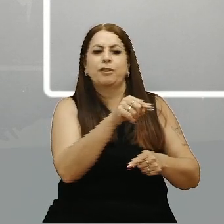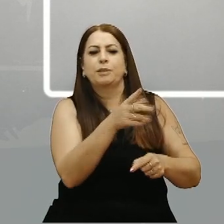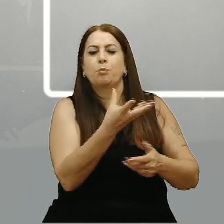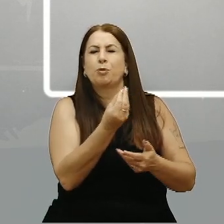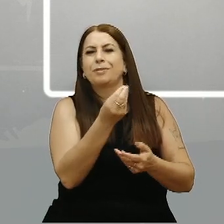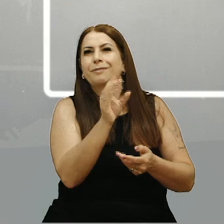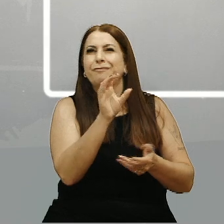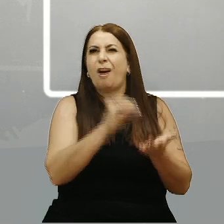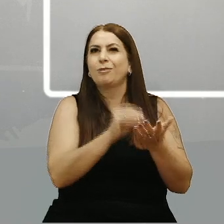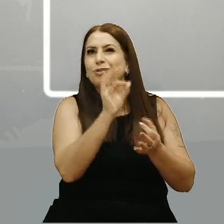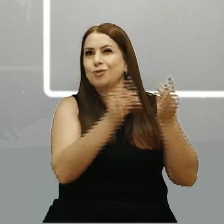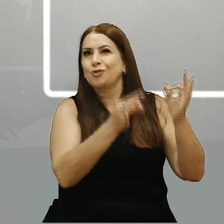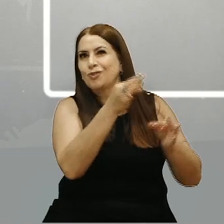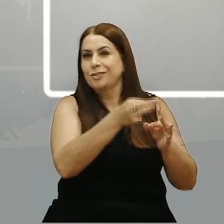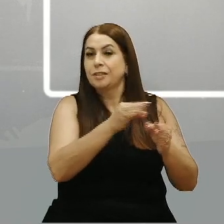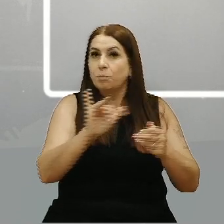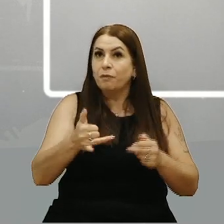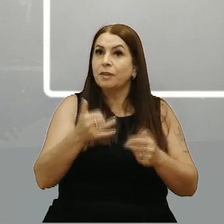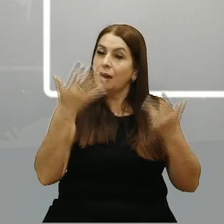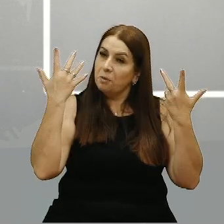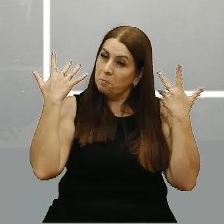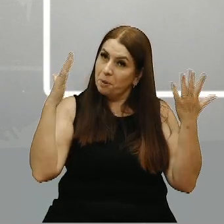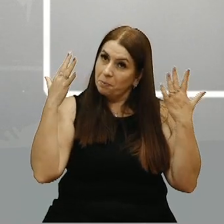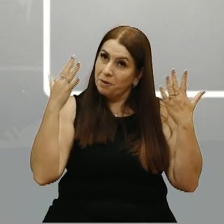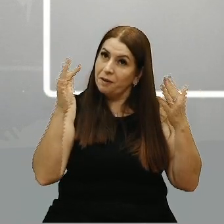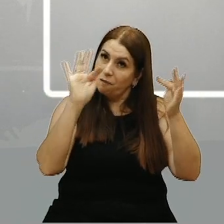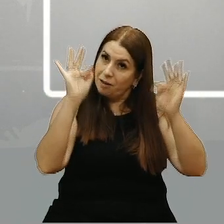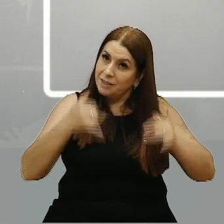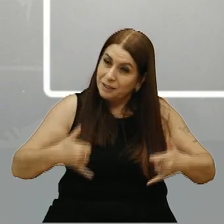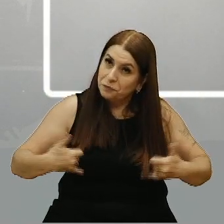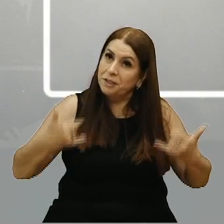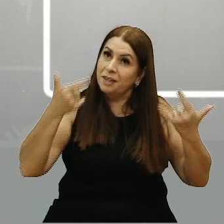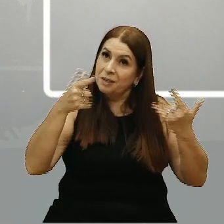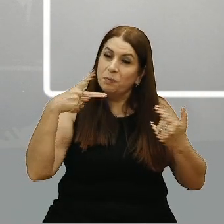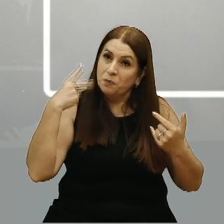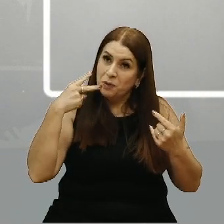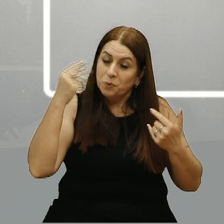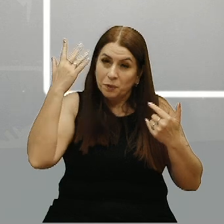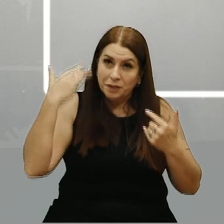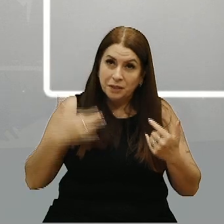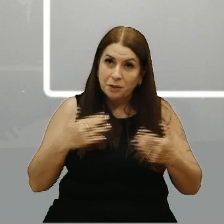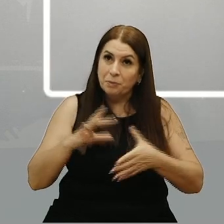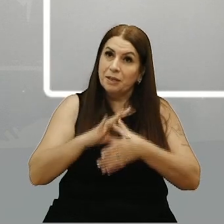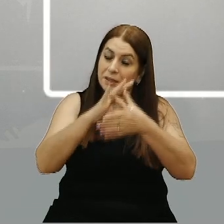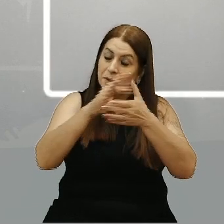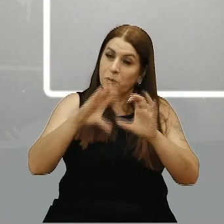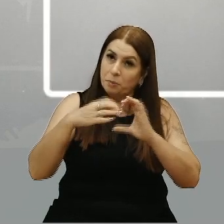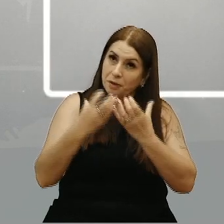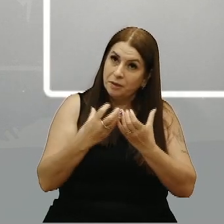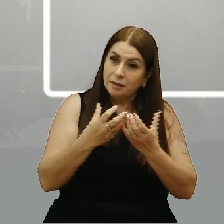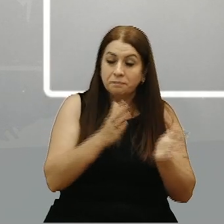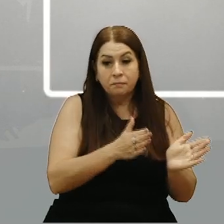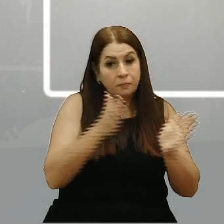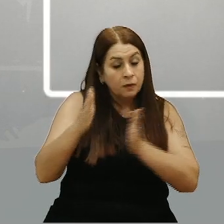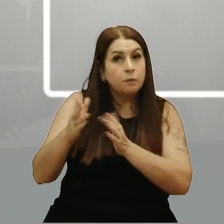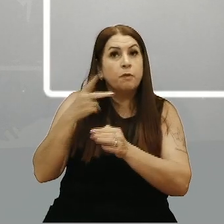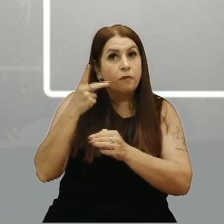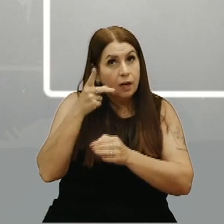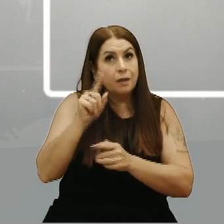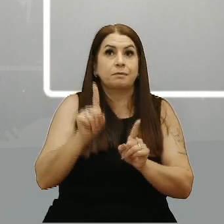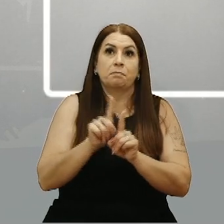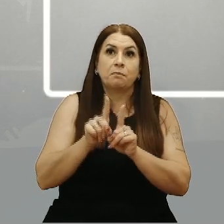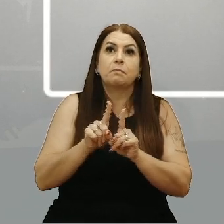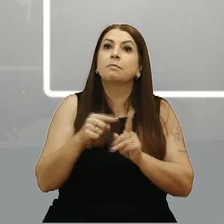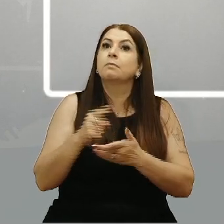vezes, né? E quero aproveitar e dar os parabéns, o feliz aniversário para a vereadora Daiane, uma líder comunitária. Mas dizer, vereadora Daiane,